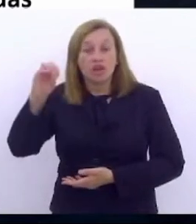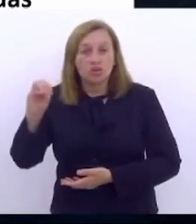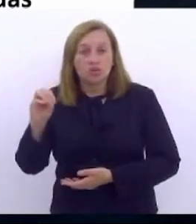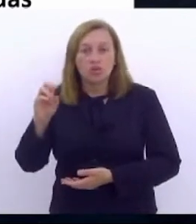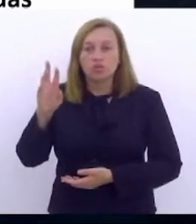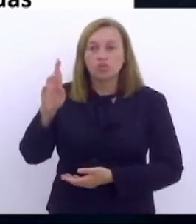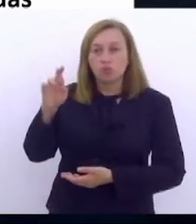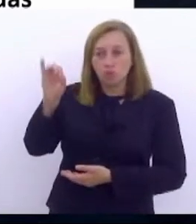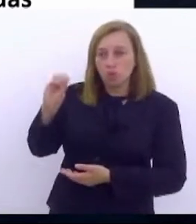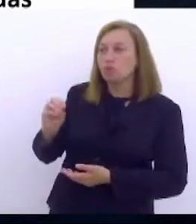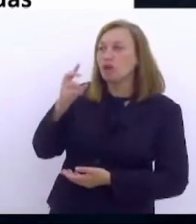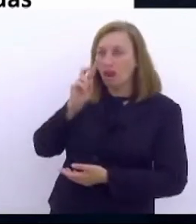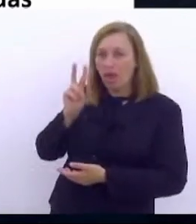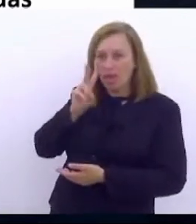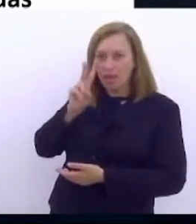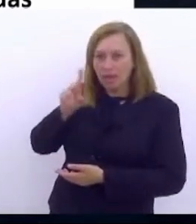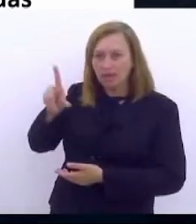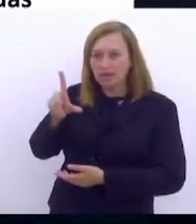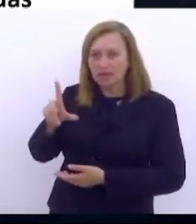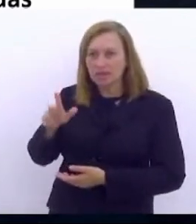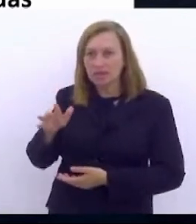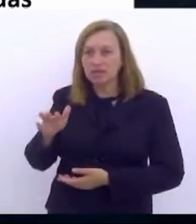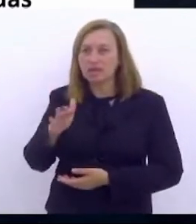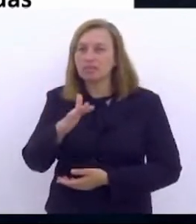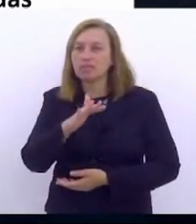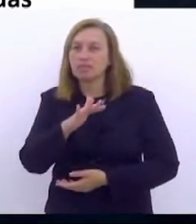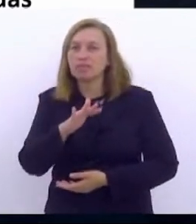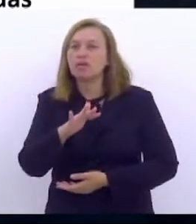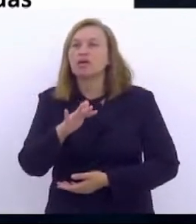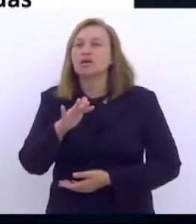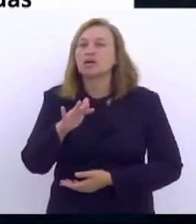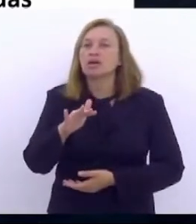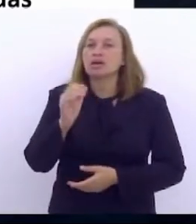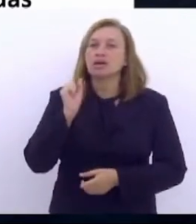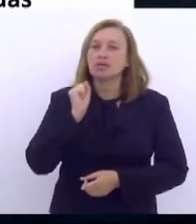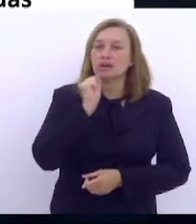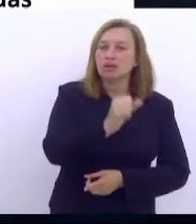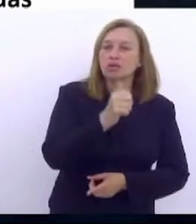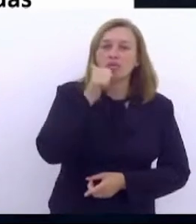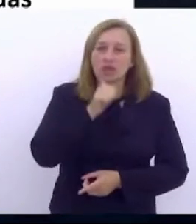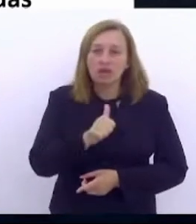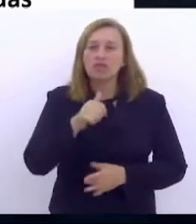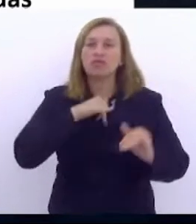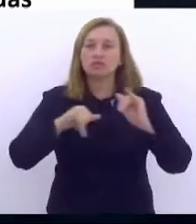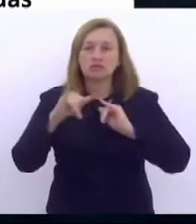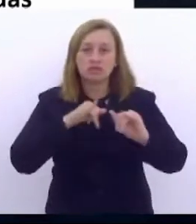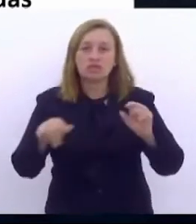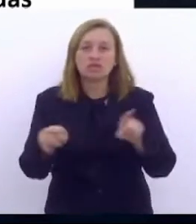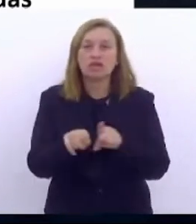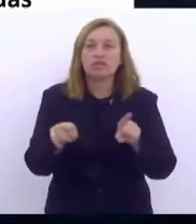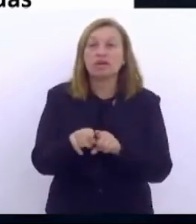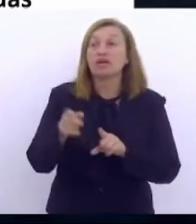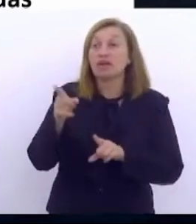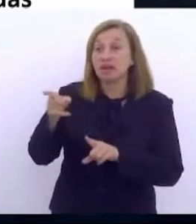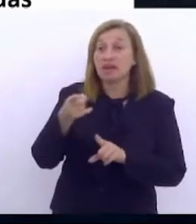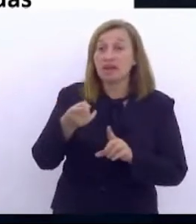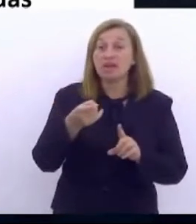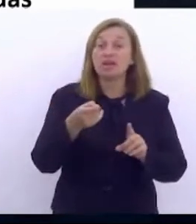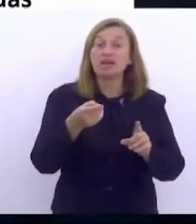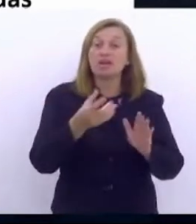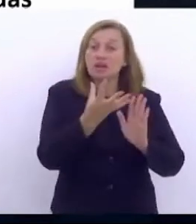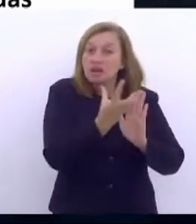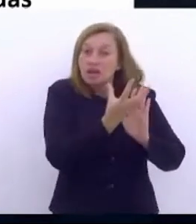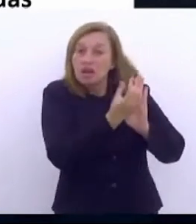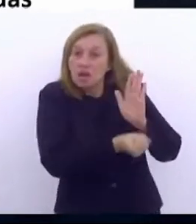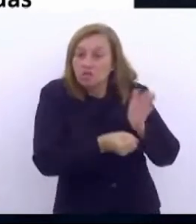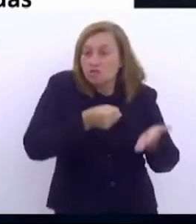que esquartejou a menina, lamentavelmente? O que aconteceu antes? Foi notícia também. Ele tentou forçar ela